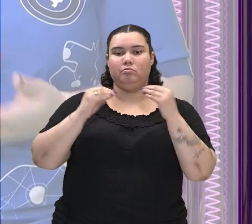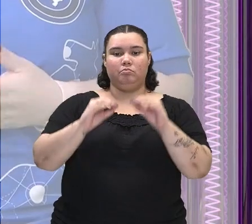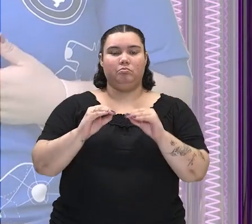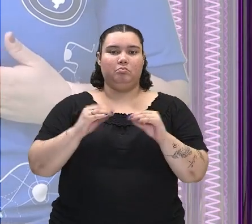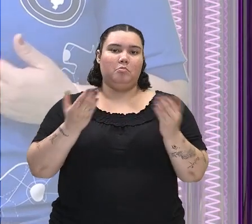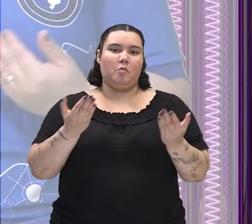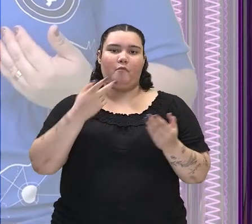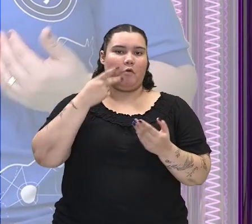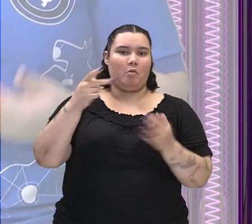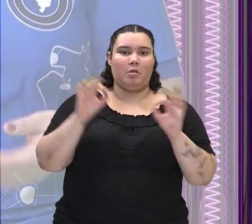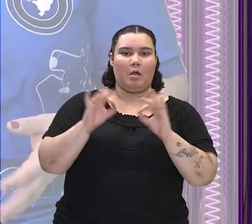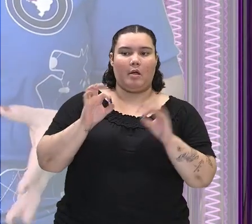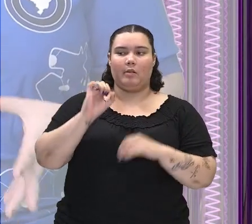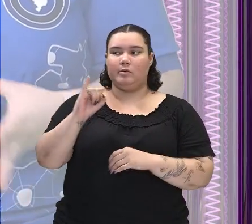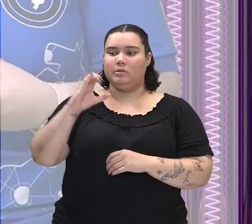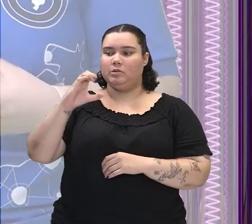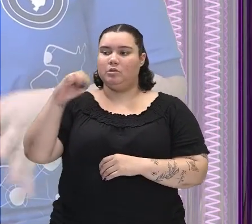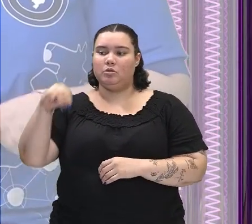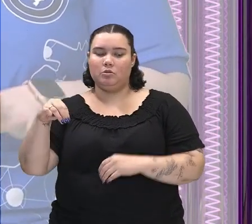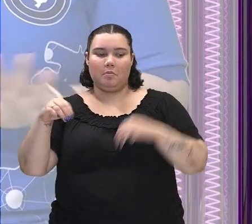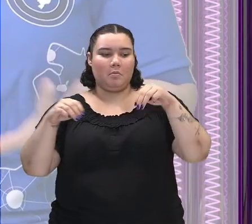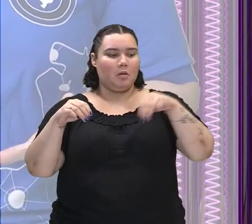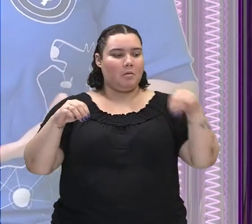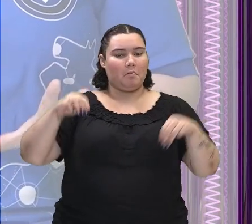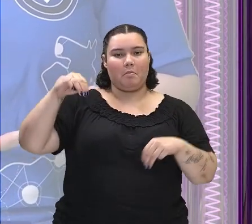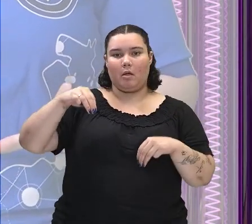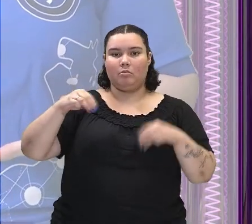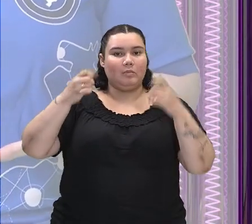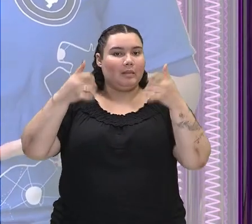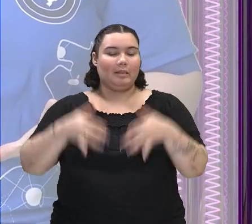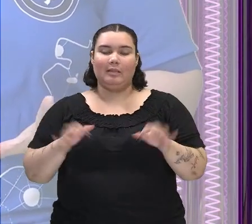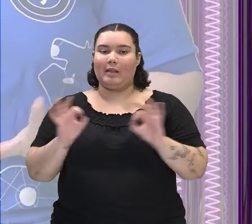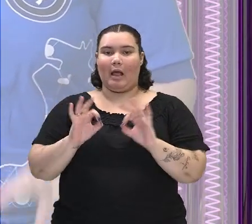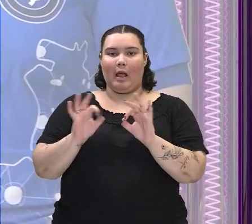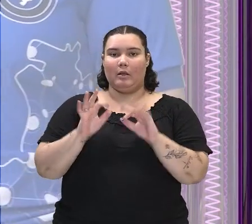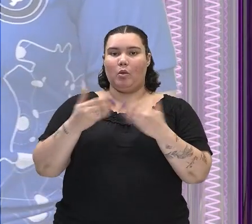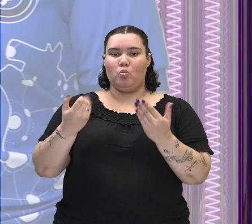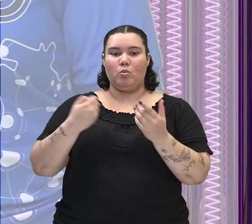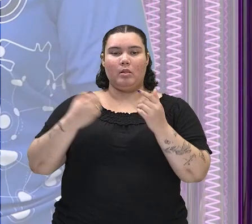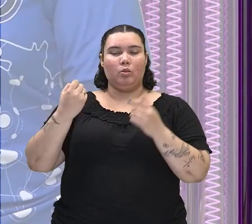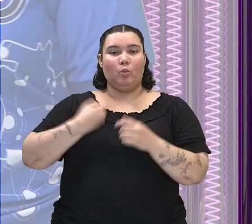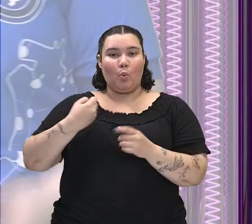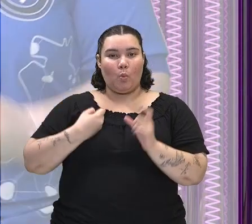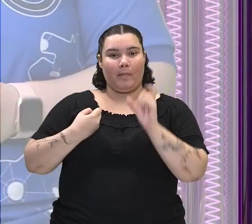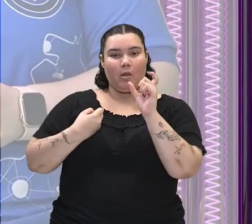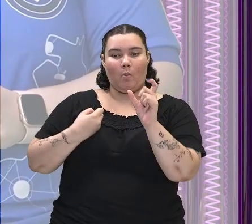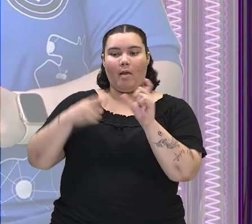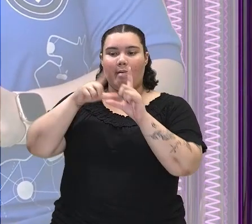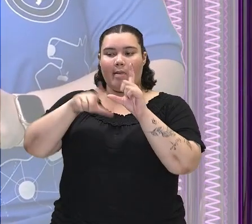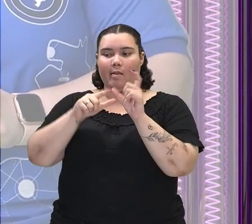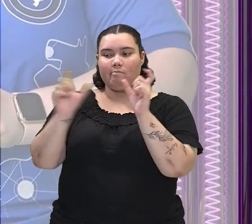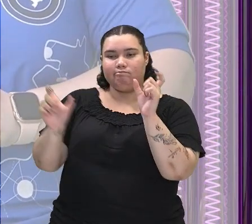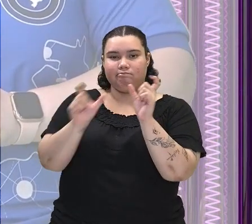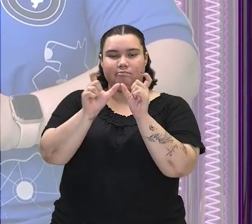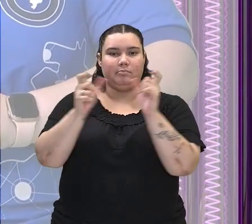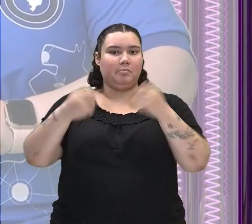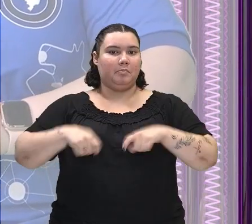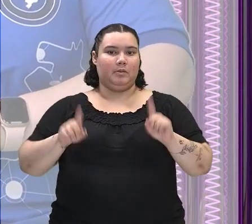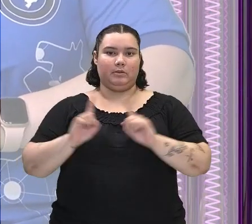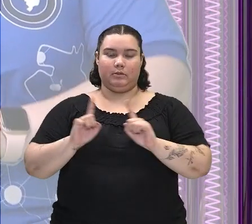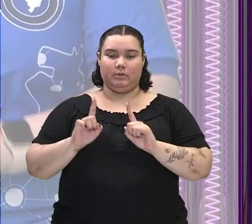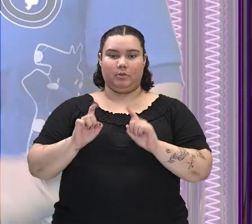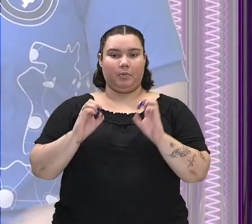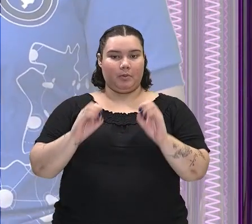se é centímetro, milímetro, metro, ele não me deu unidade de medida, então na resposta eu também não coloquei unidade de